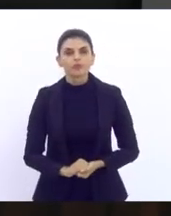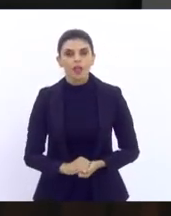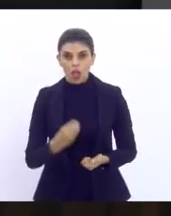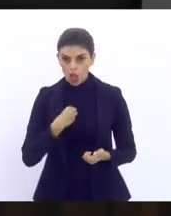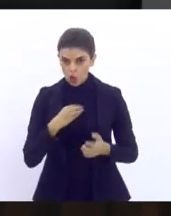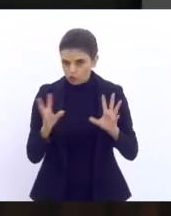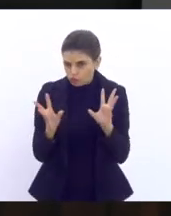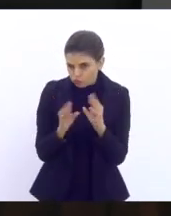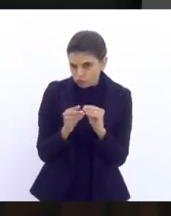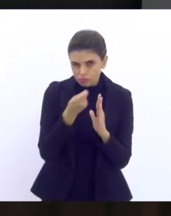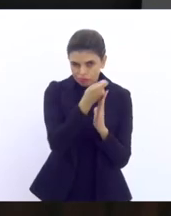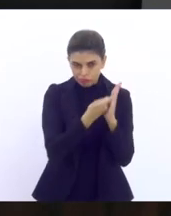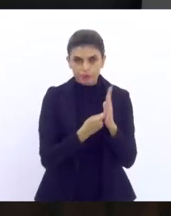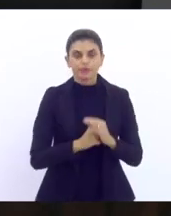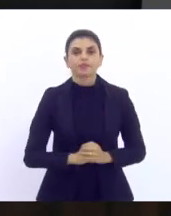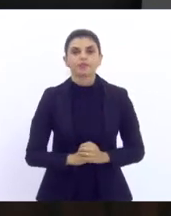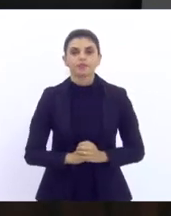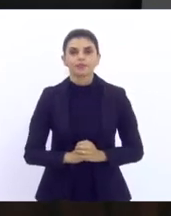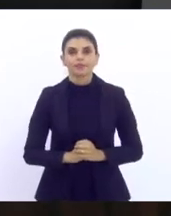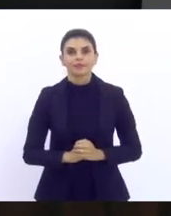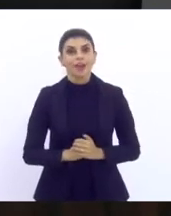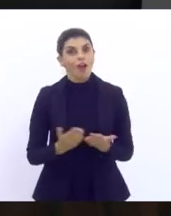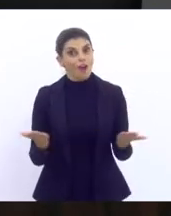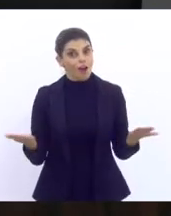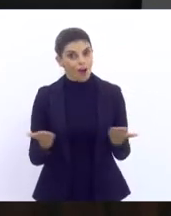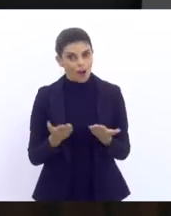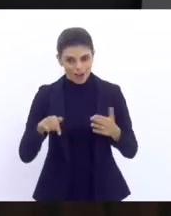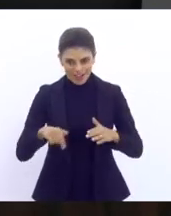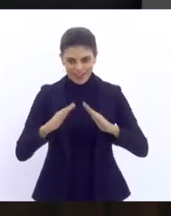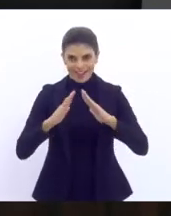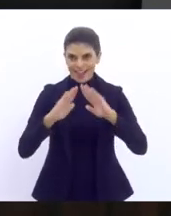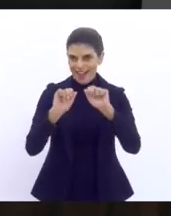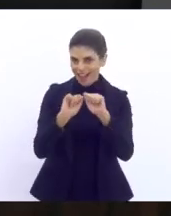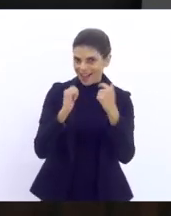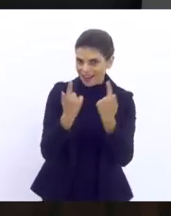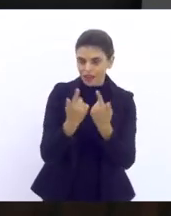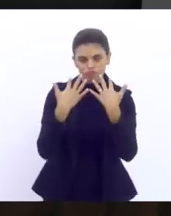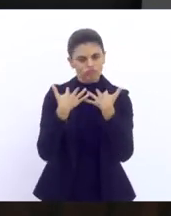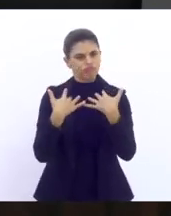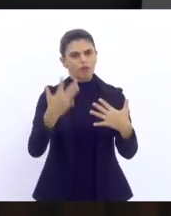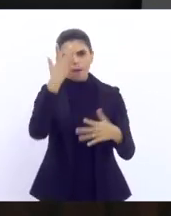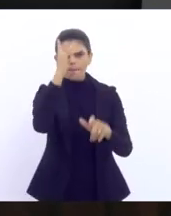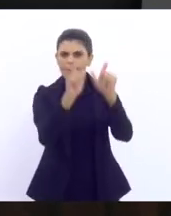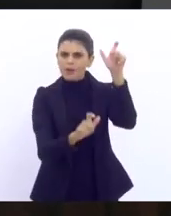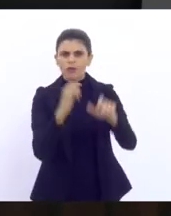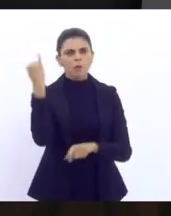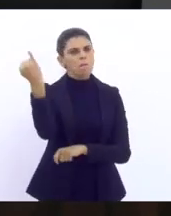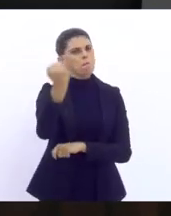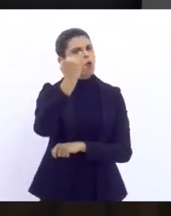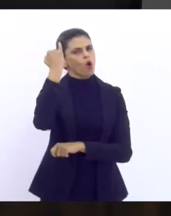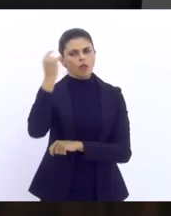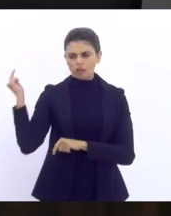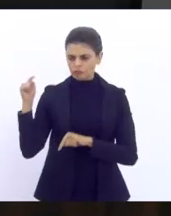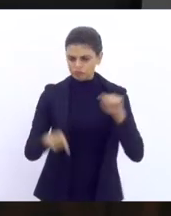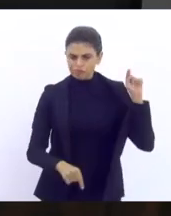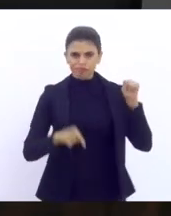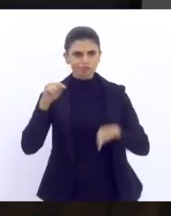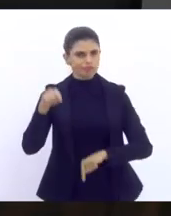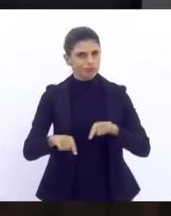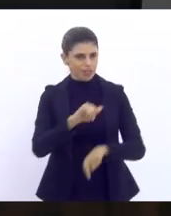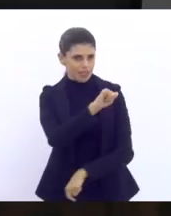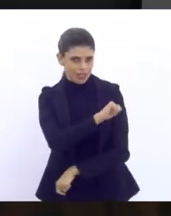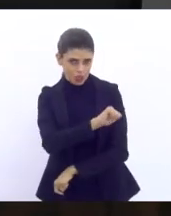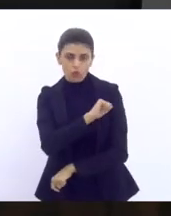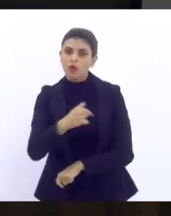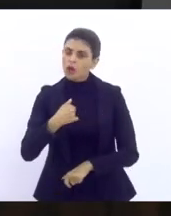assim: hoje abrimos o plenário para receber pessoas importantes para o nosso Estado. Me sinto